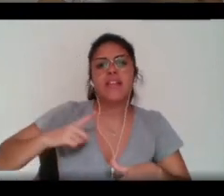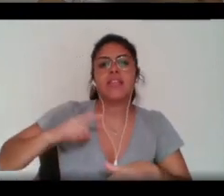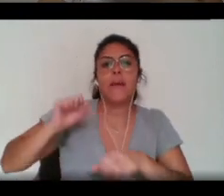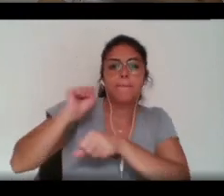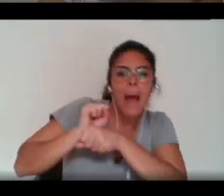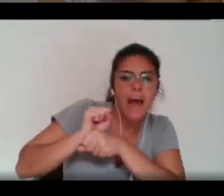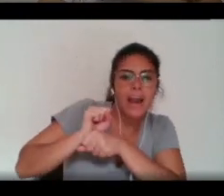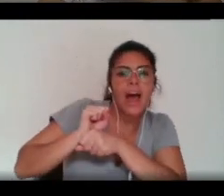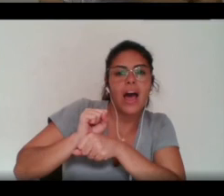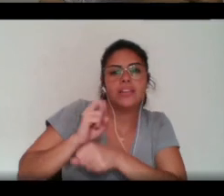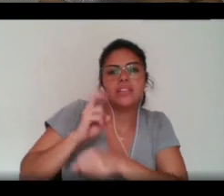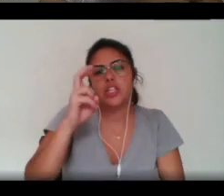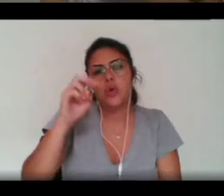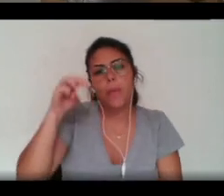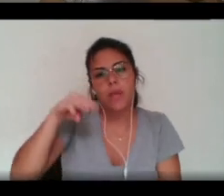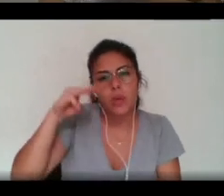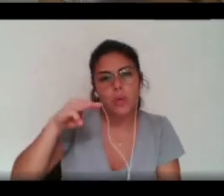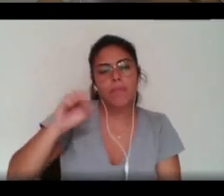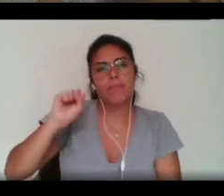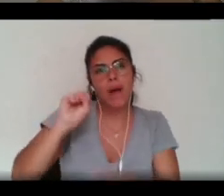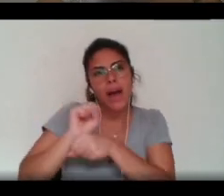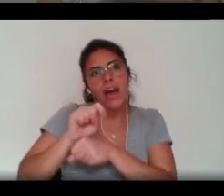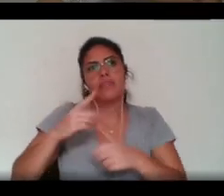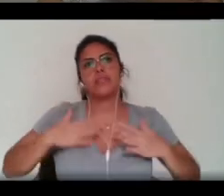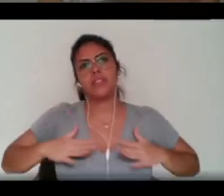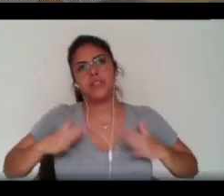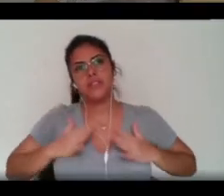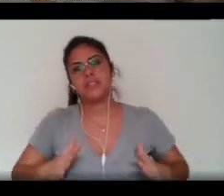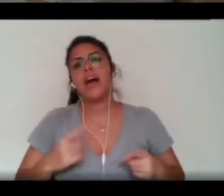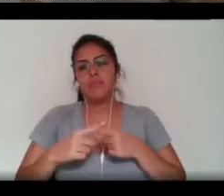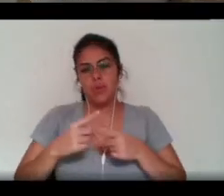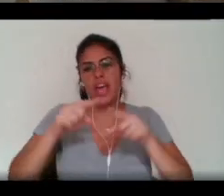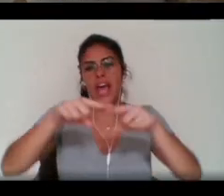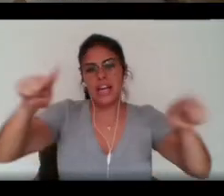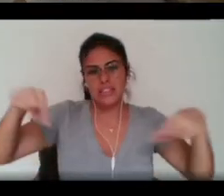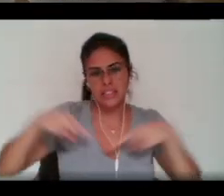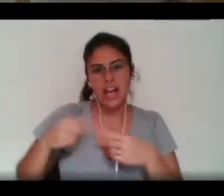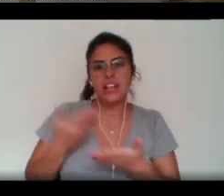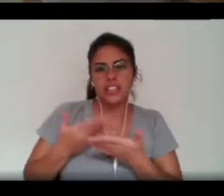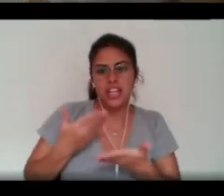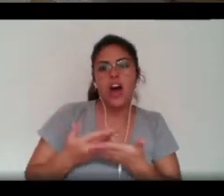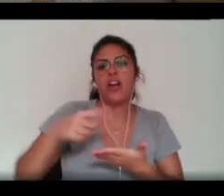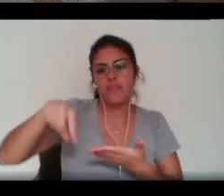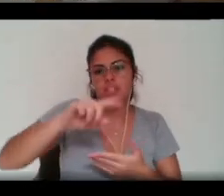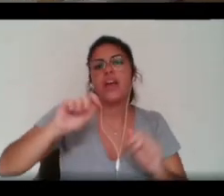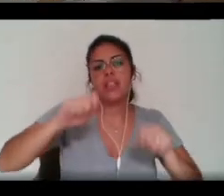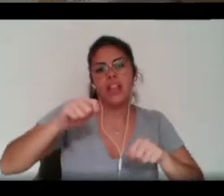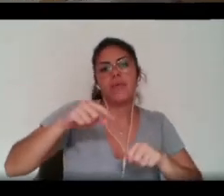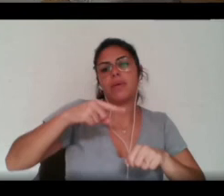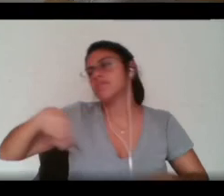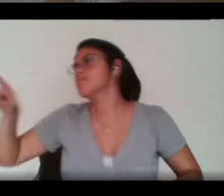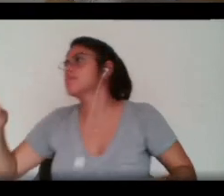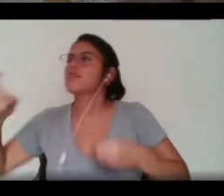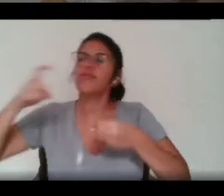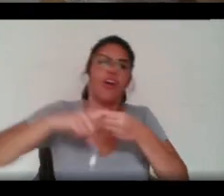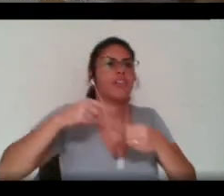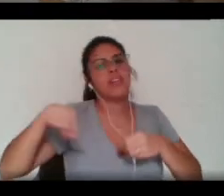2 minutos, 3 minutos só para tomar água e voltar. Vocês podem fazer isso, né? Eu que não posso.